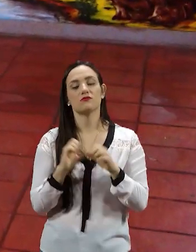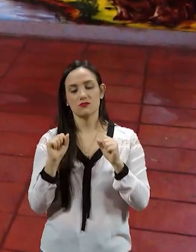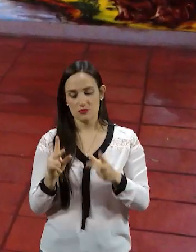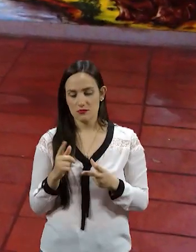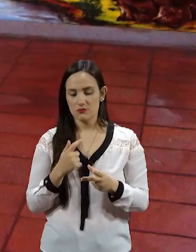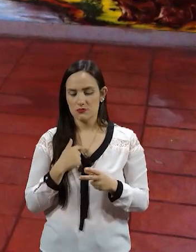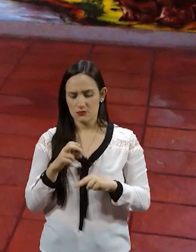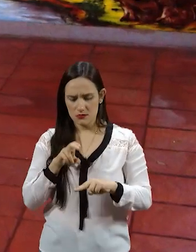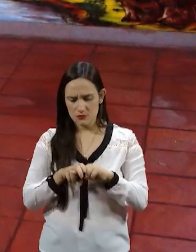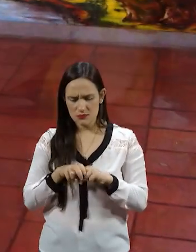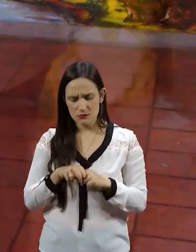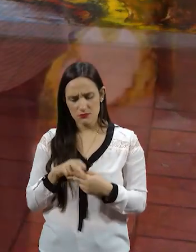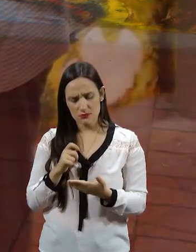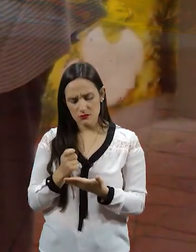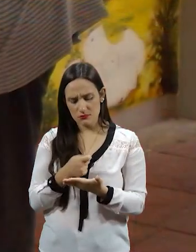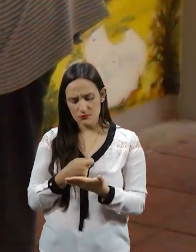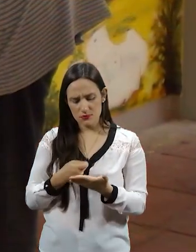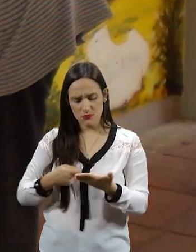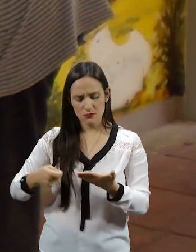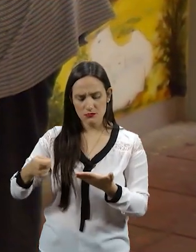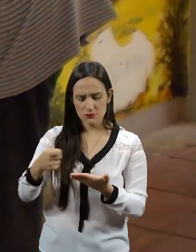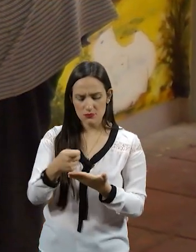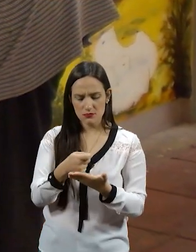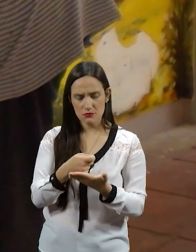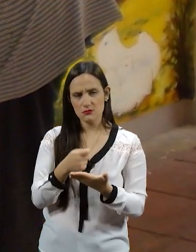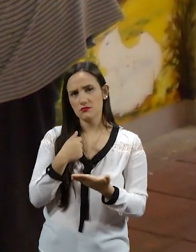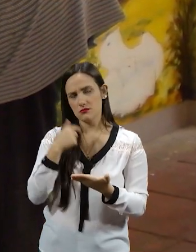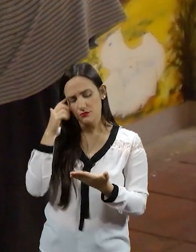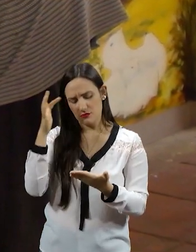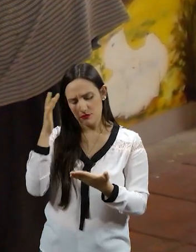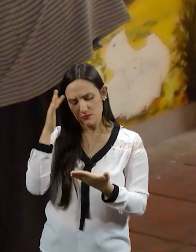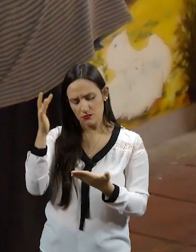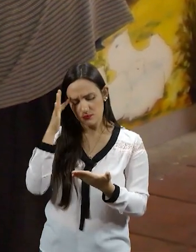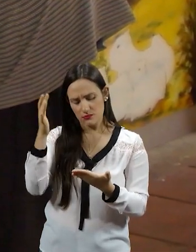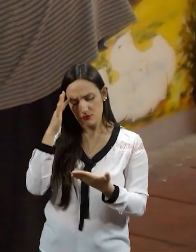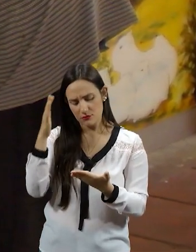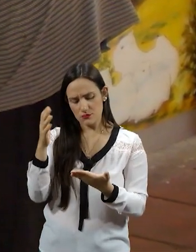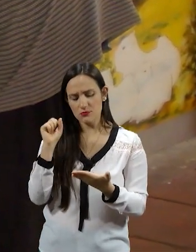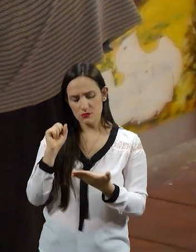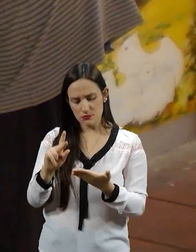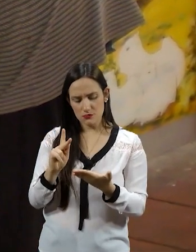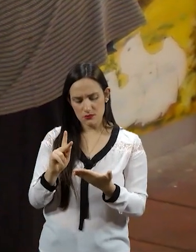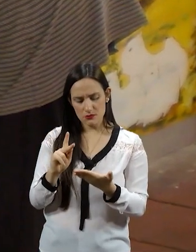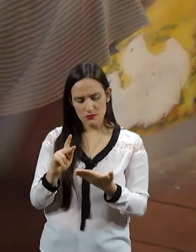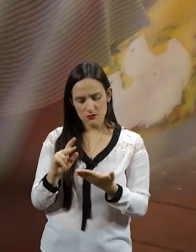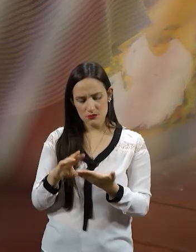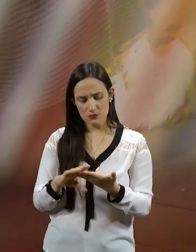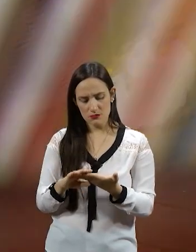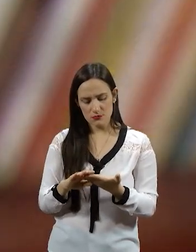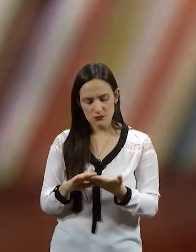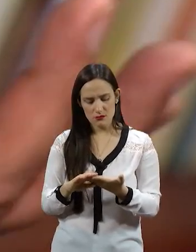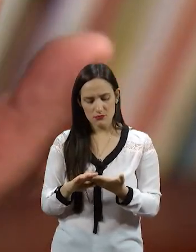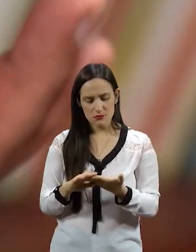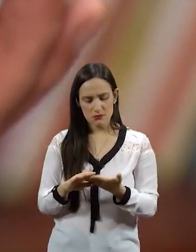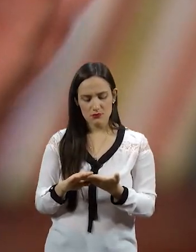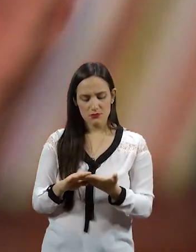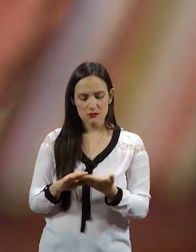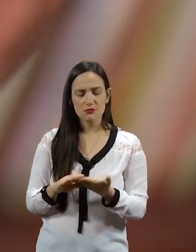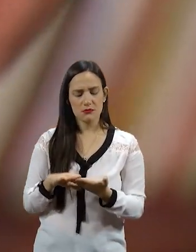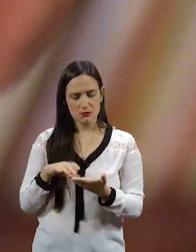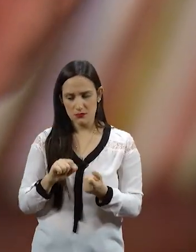Aí eu sentei no banquinho rapidão ali e fiz o desenho que eu imaginei. Fui para casa, passei a noite